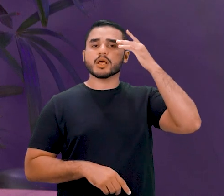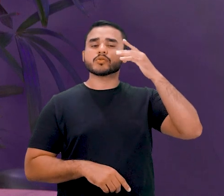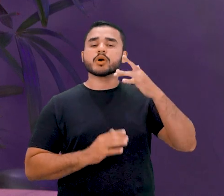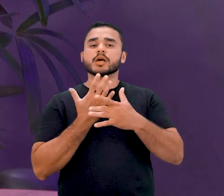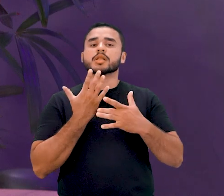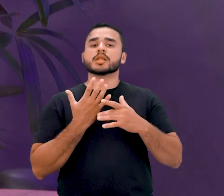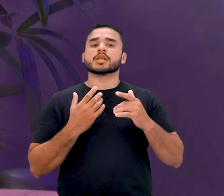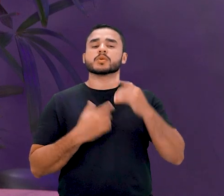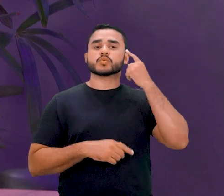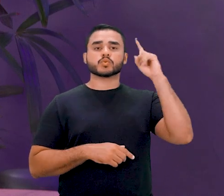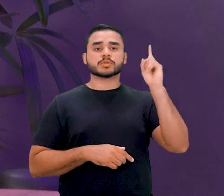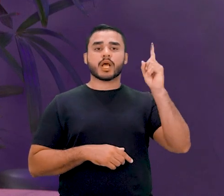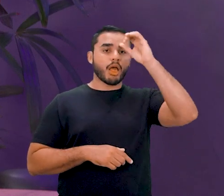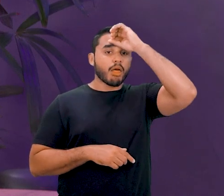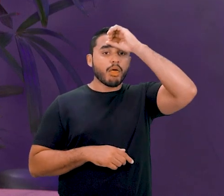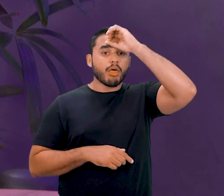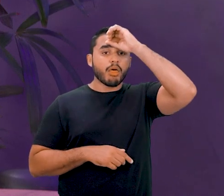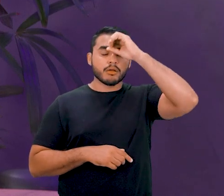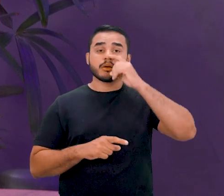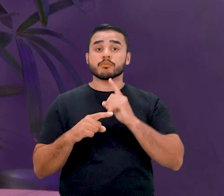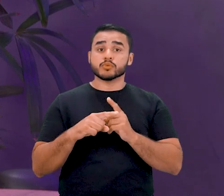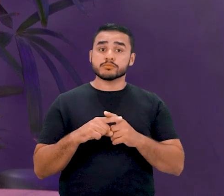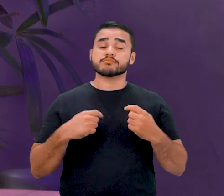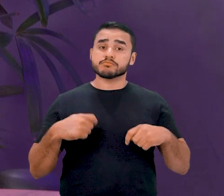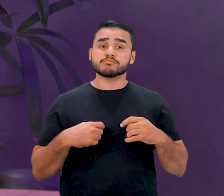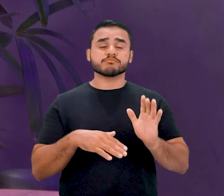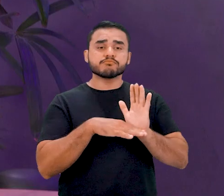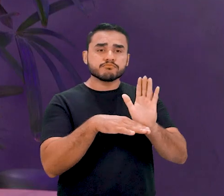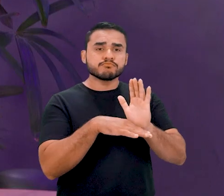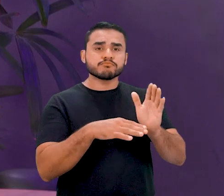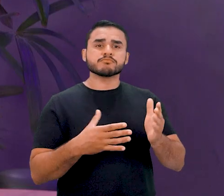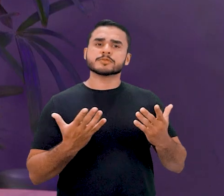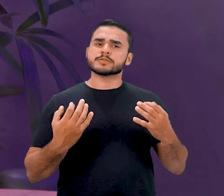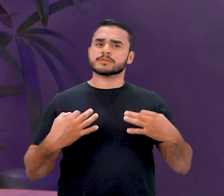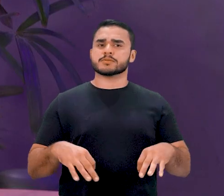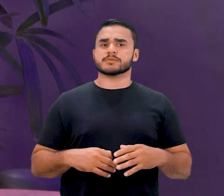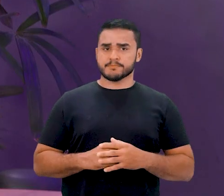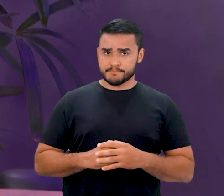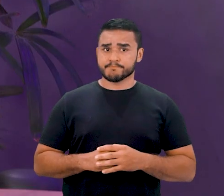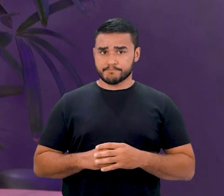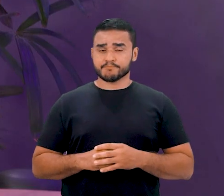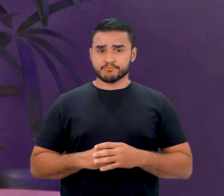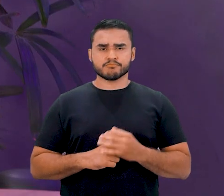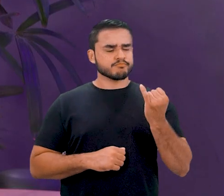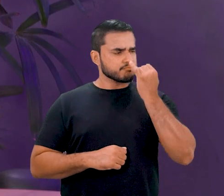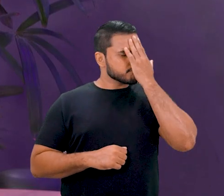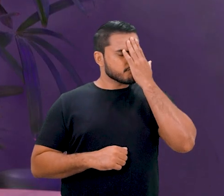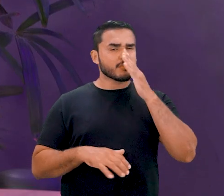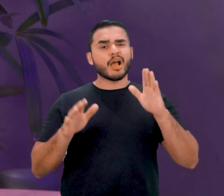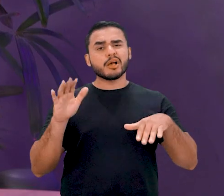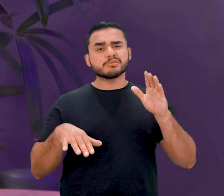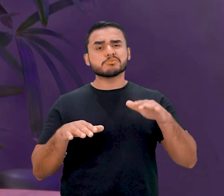ensino superior, porque a gente entende que esses profissionais eles precisam ter essas compreensões da base, né? É mais difícil a